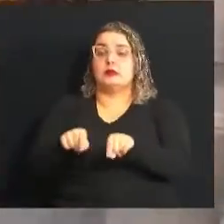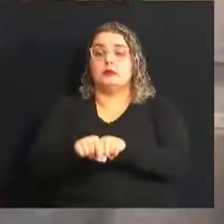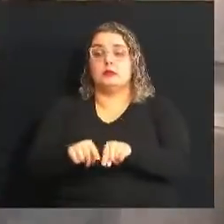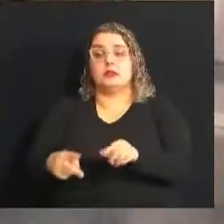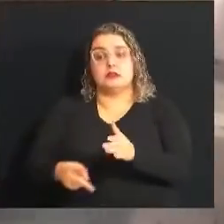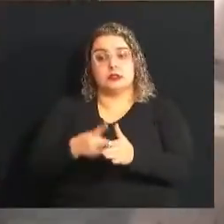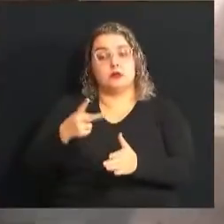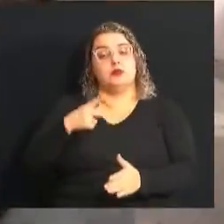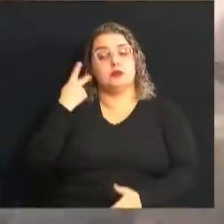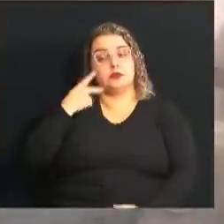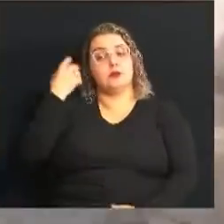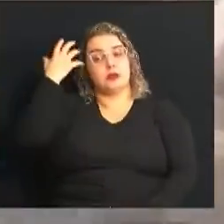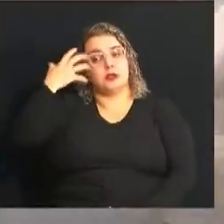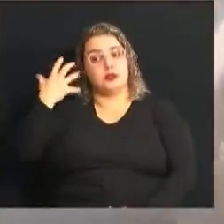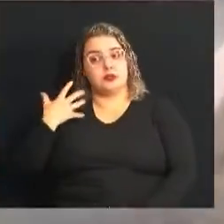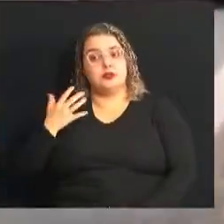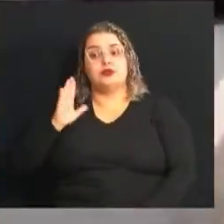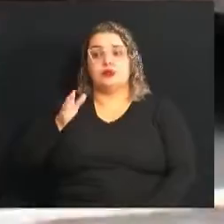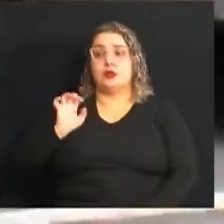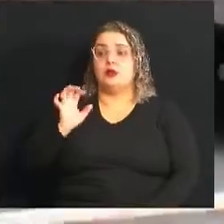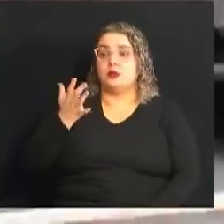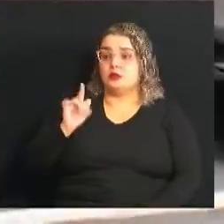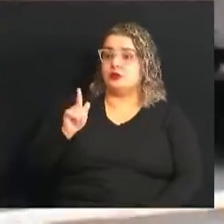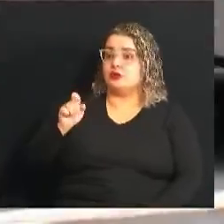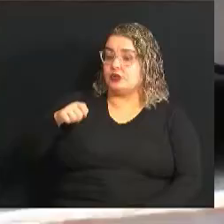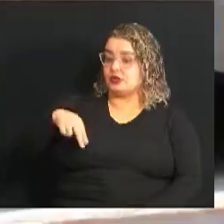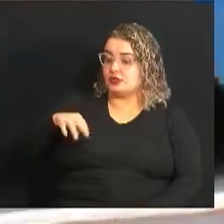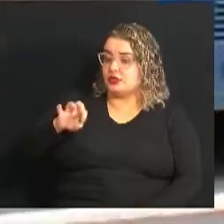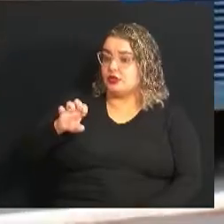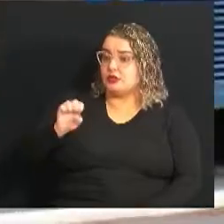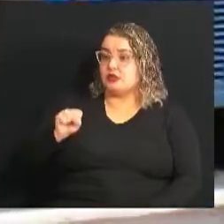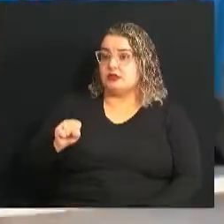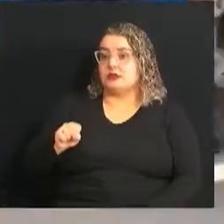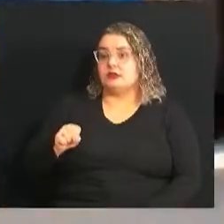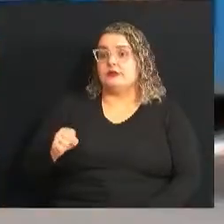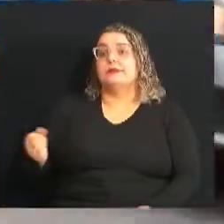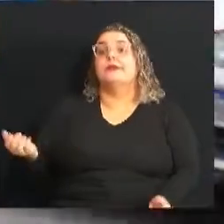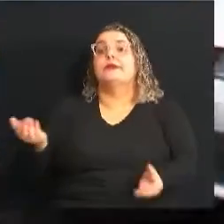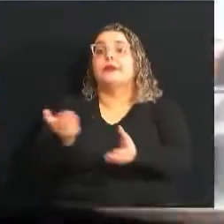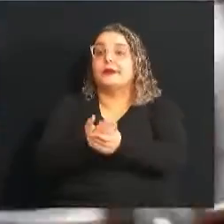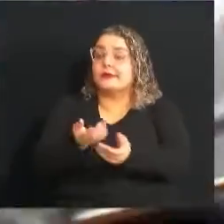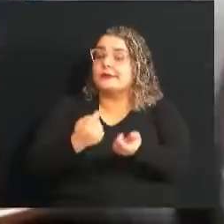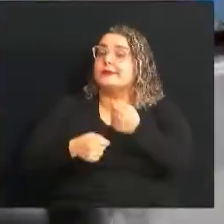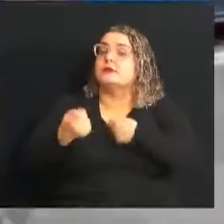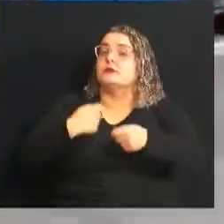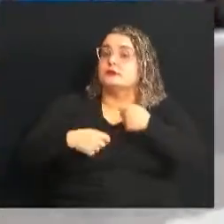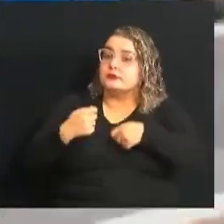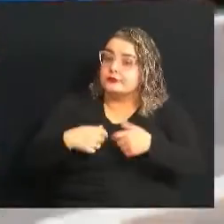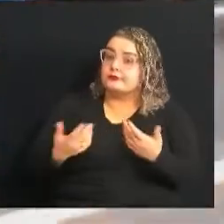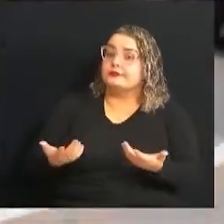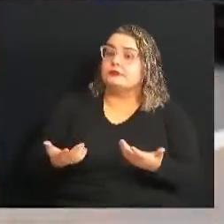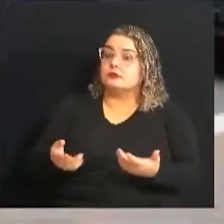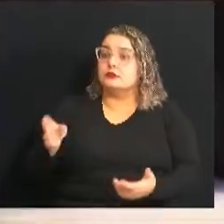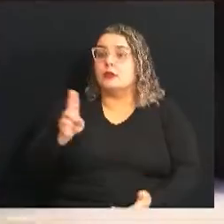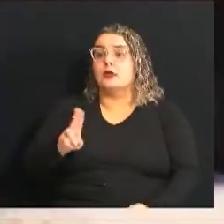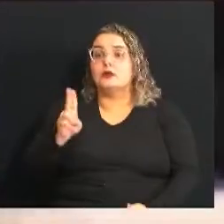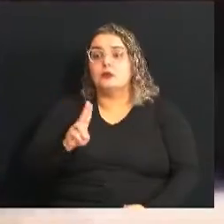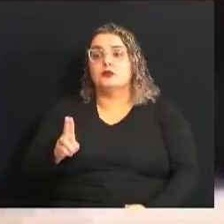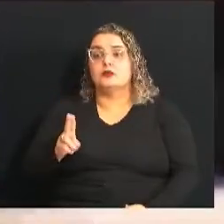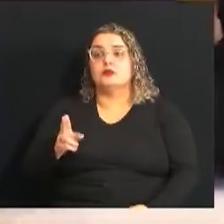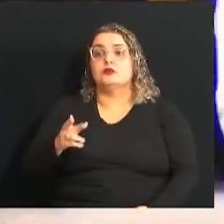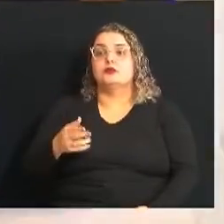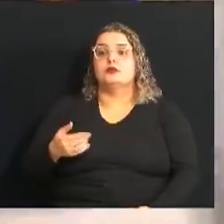vereadora Guida Calisto, já aconteceu de agentes sofrerem processos administrativos pelo uso indevido do